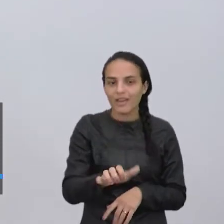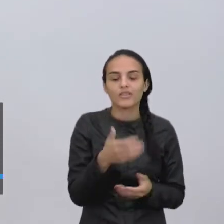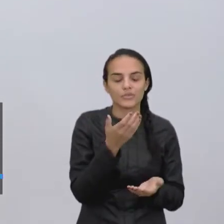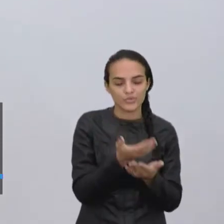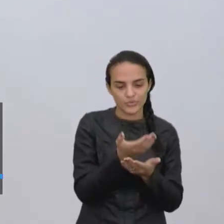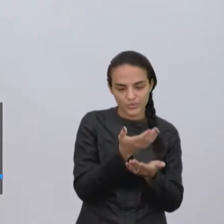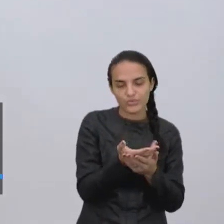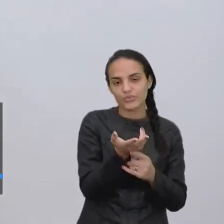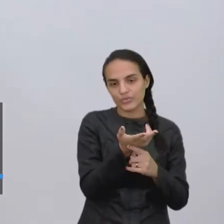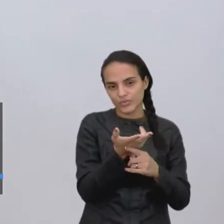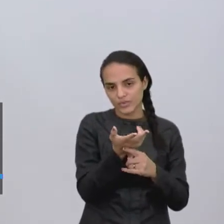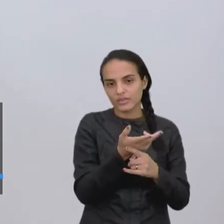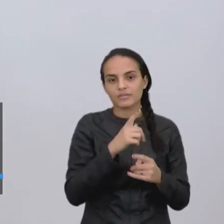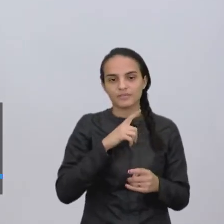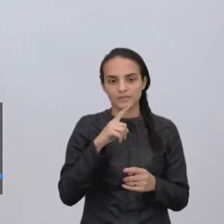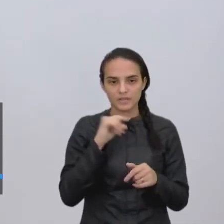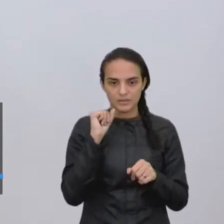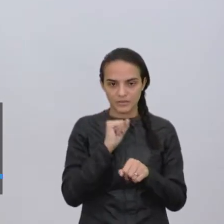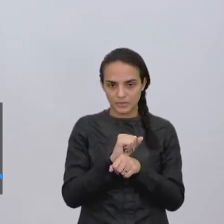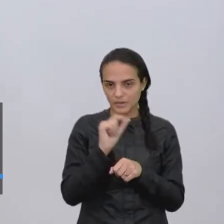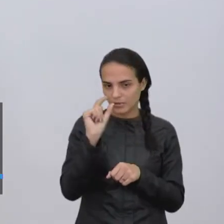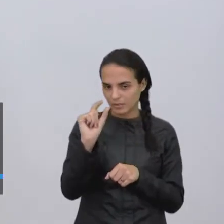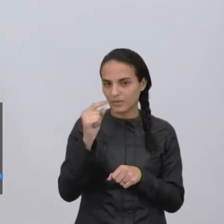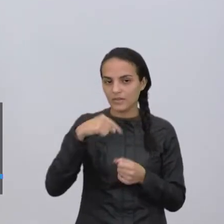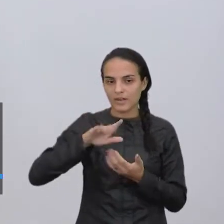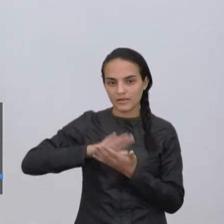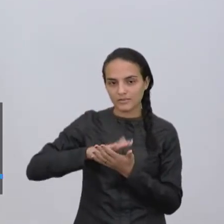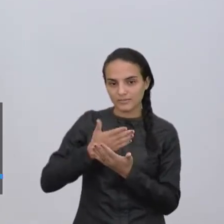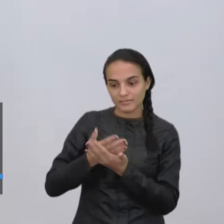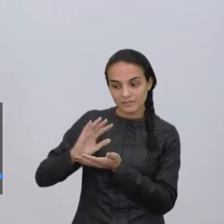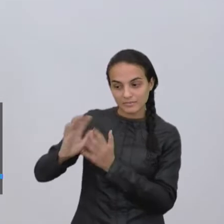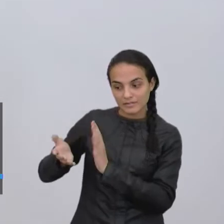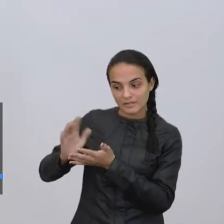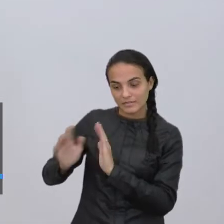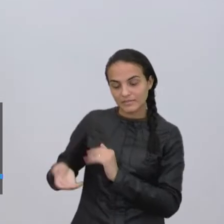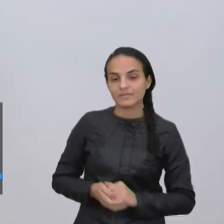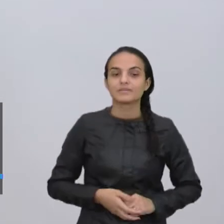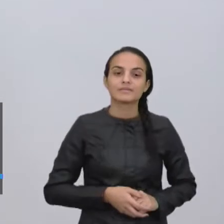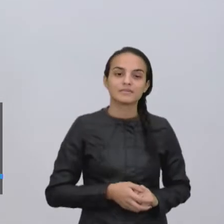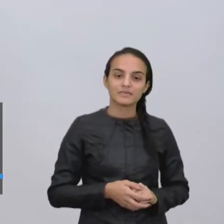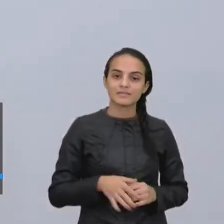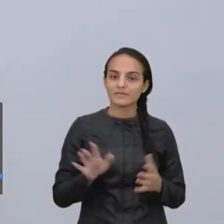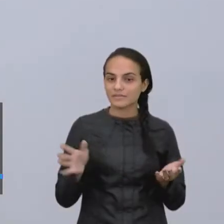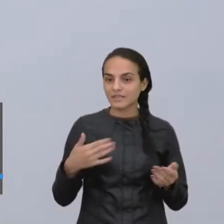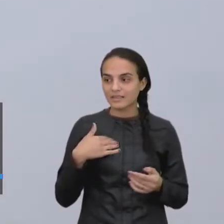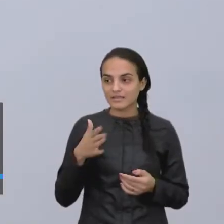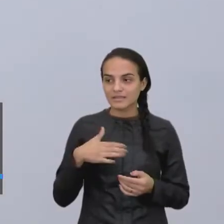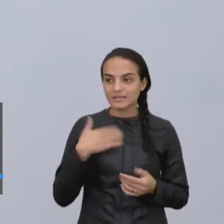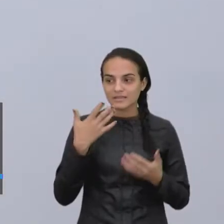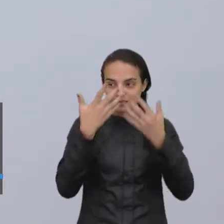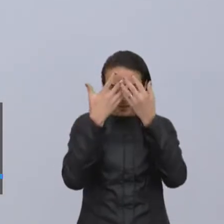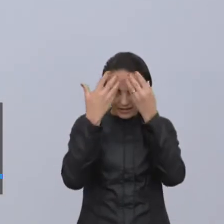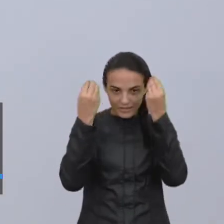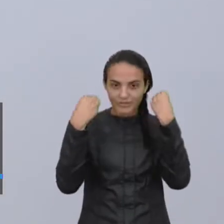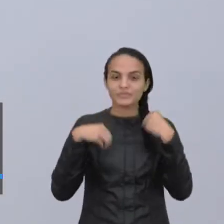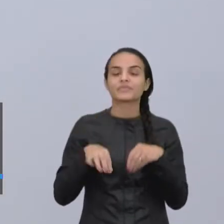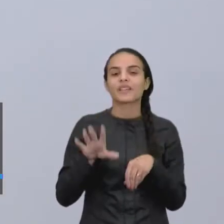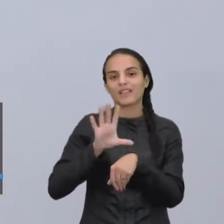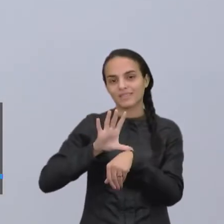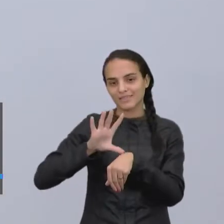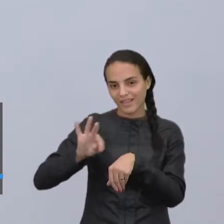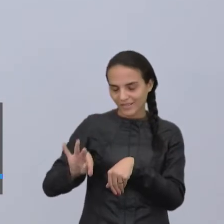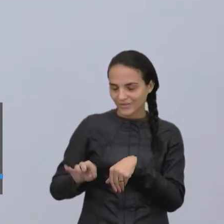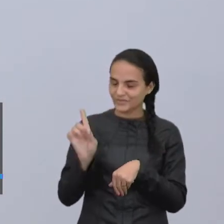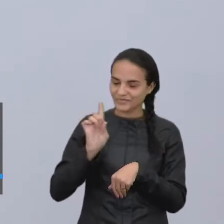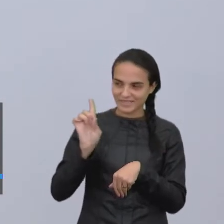censo, tá bom? Eu vou parar um pouquinho porque eu quero falar dos meus intérpretes de Libra, que eu esqueci de dar oi pra eles. Ah, meu Deus, então quem tá aqui comigo? Agora é a Thalita, né, Thalita? Não errei seu